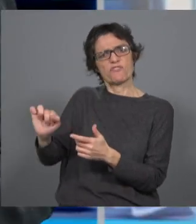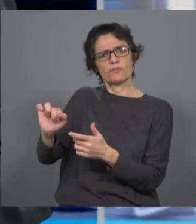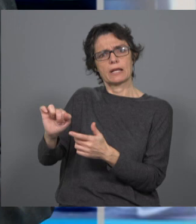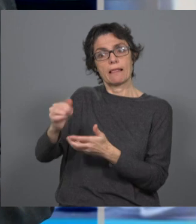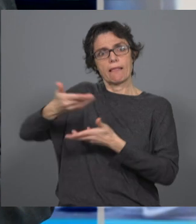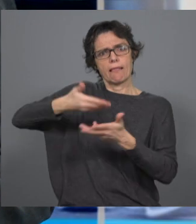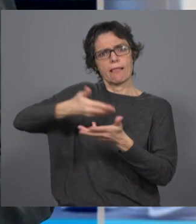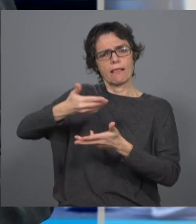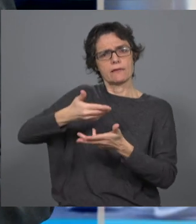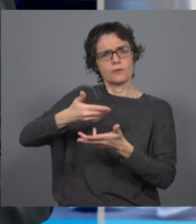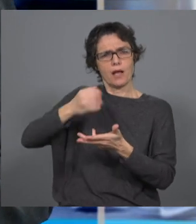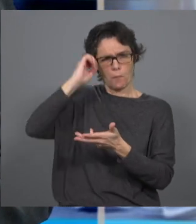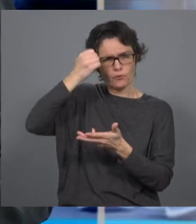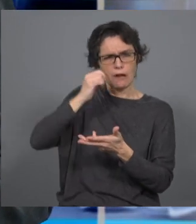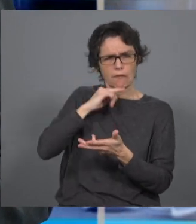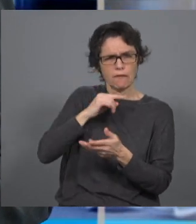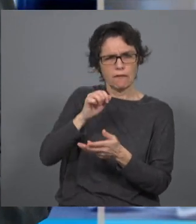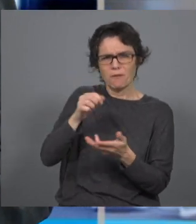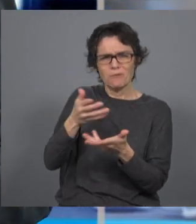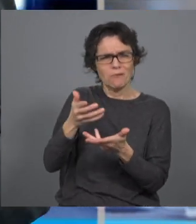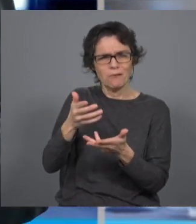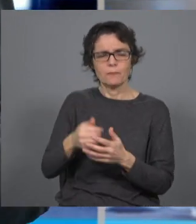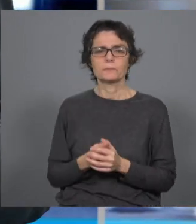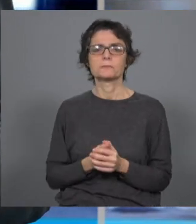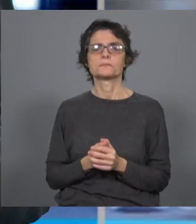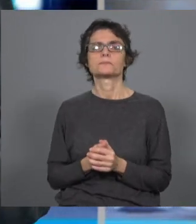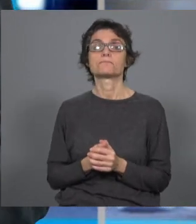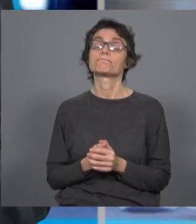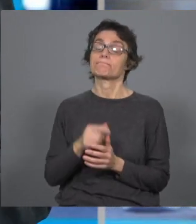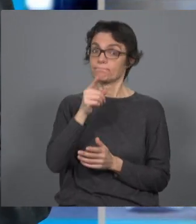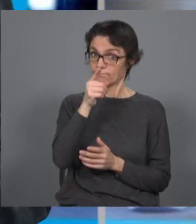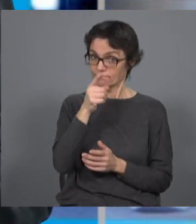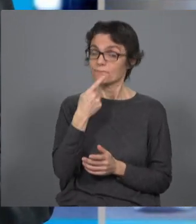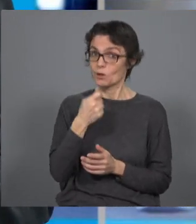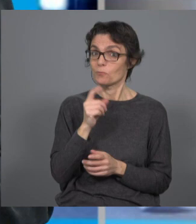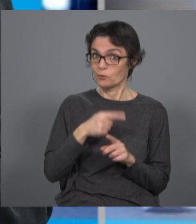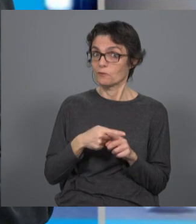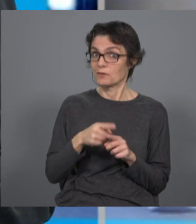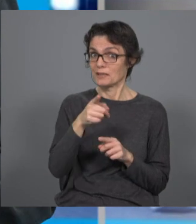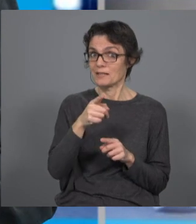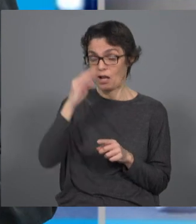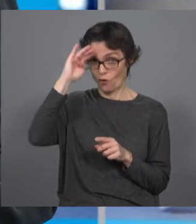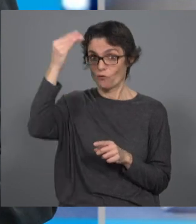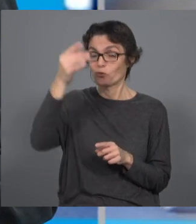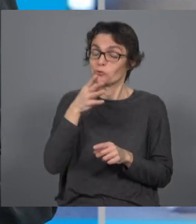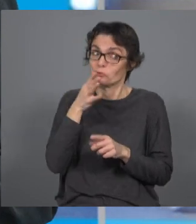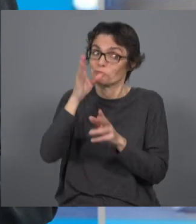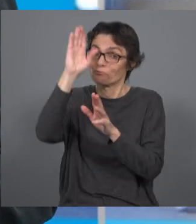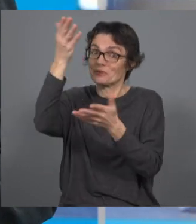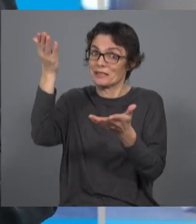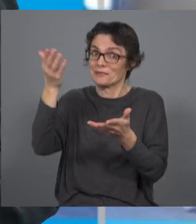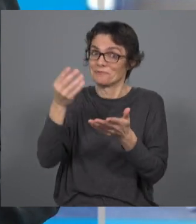questão muito importante, muito interessante, e que o futuro vai dar a resposta mais exata. Mas eu também penso